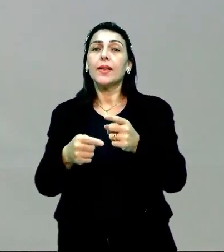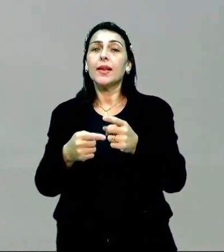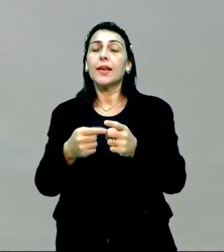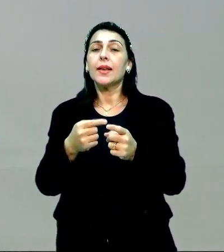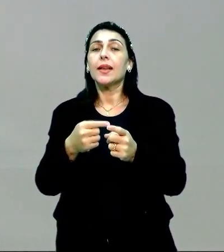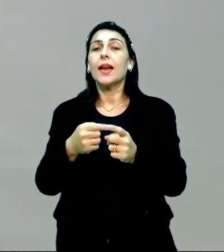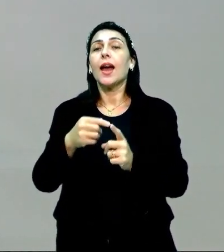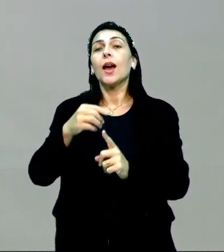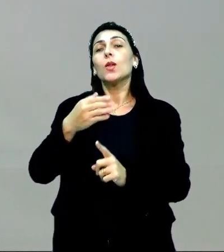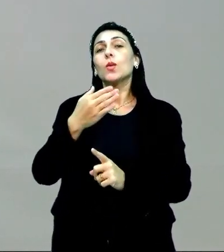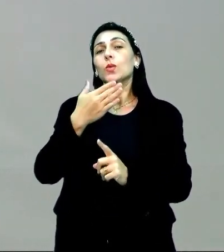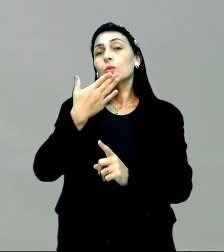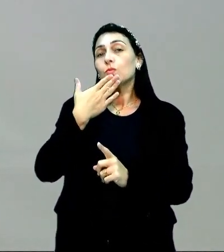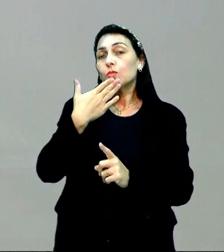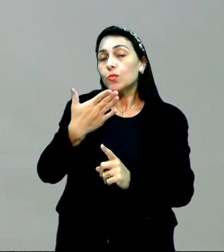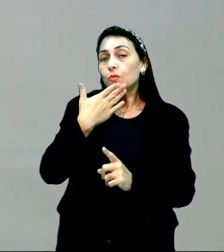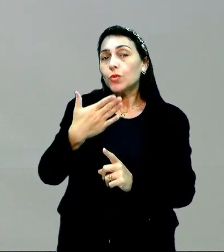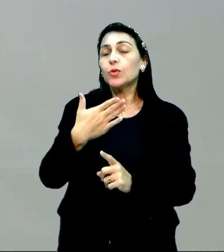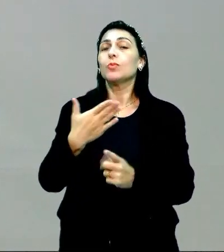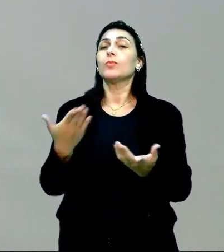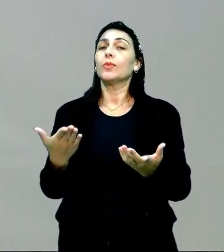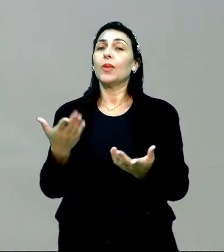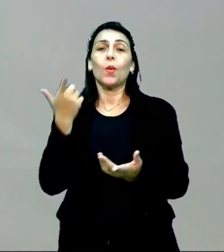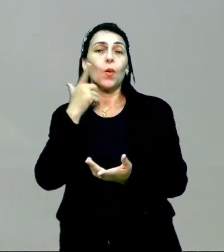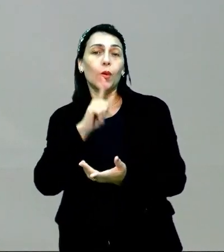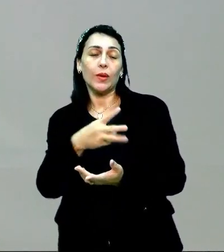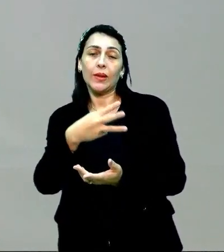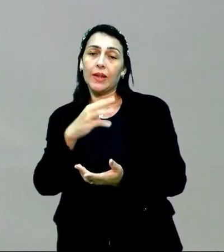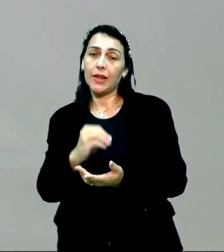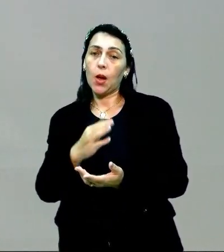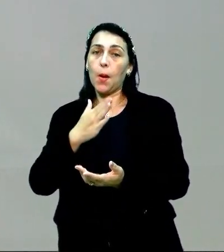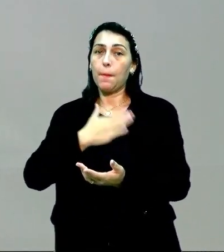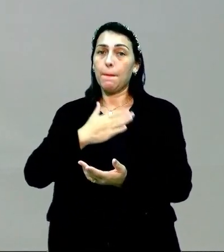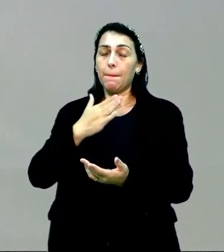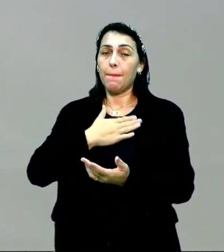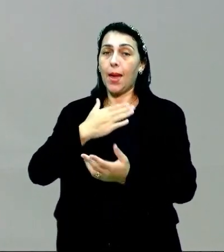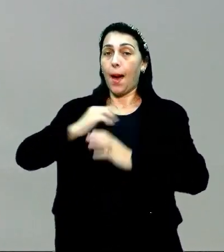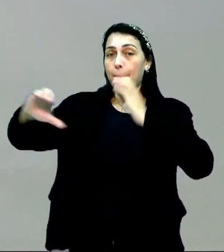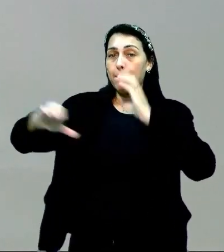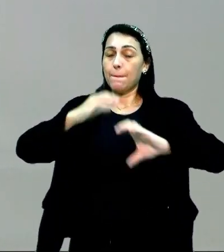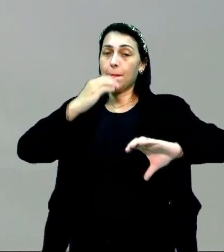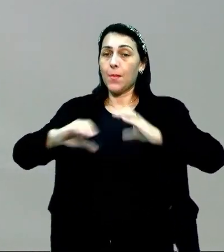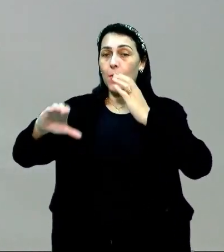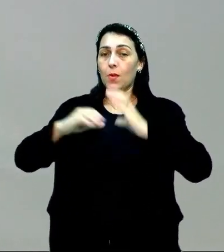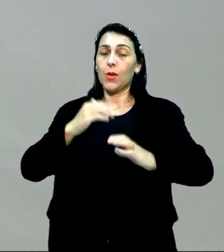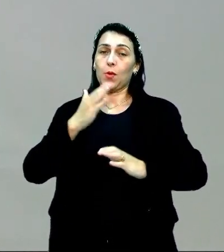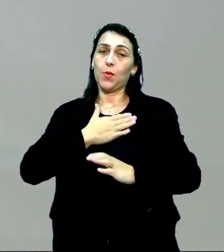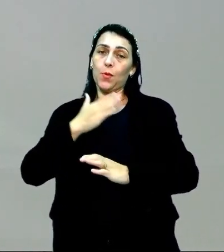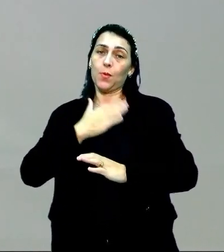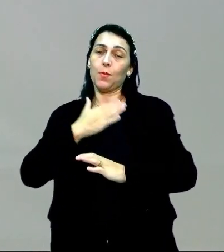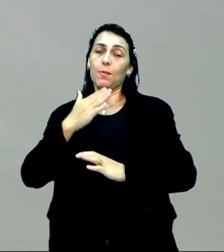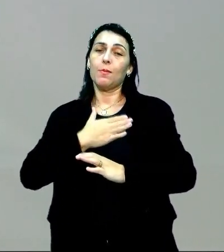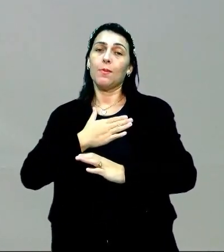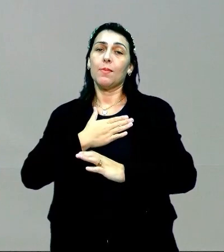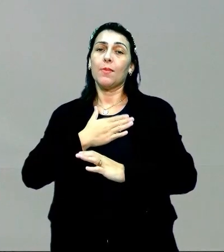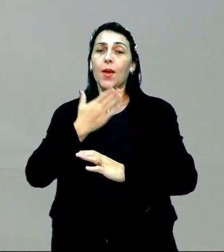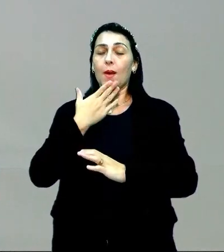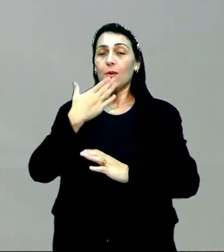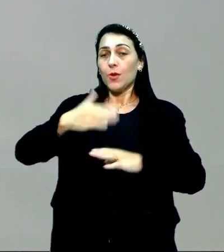fazer 30 linhas, socorro! Eu não consigo as 30 linhas, então vou colocar o hino do meu time de coração lá dentro do